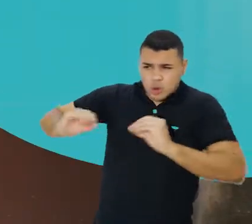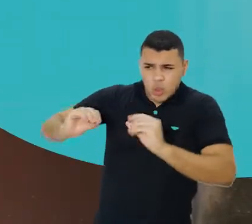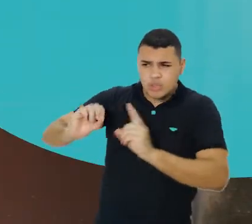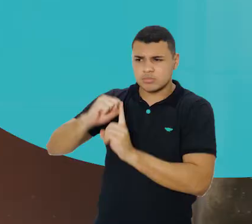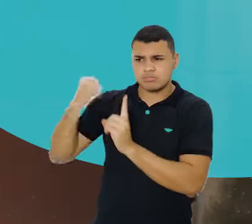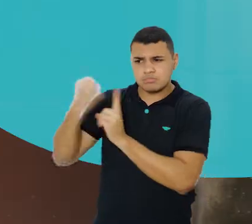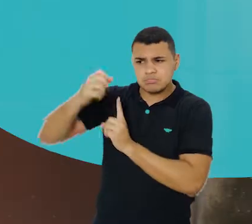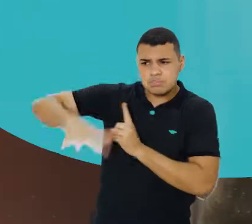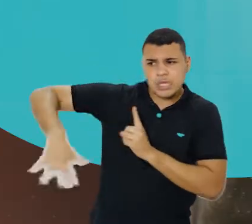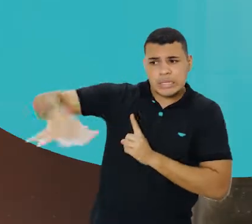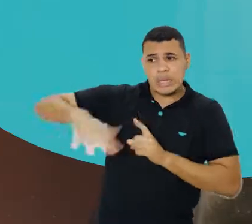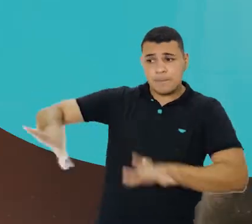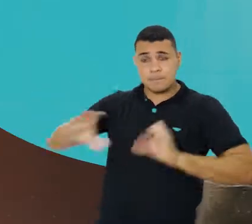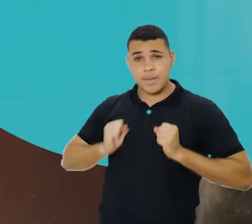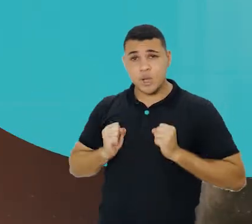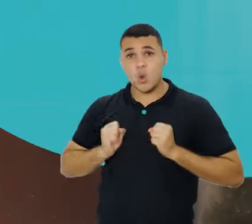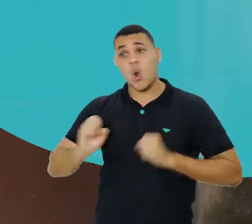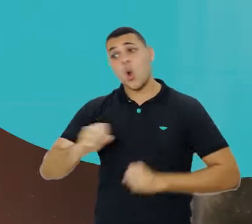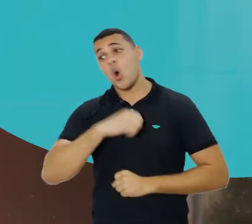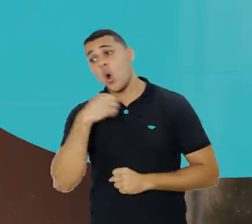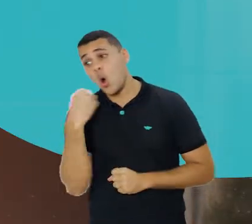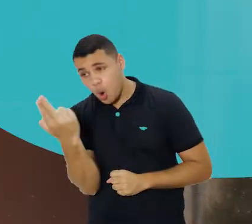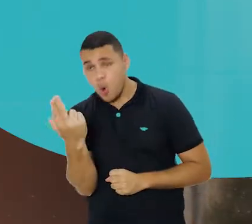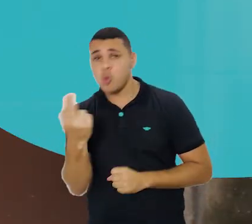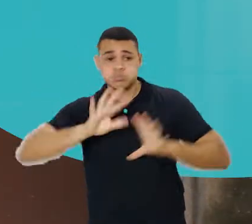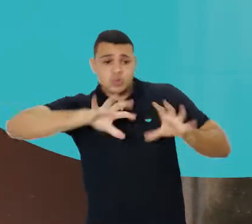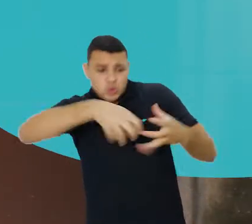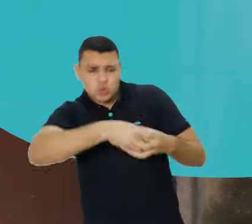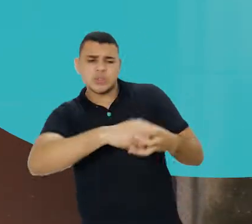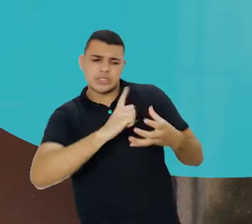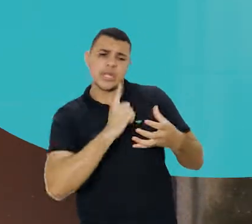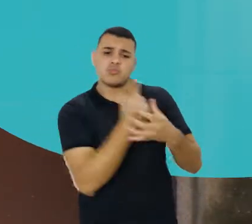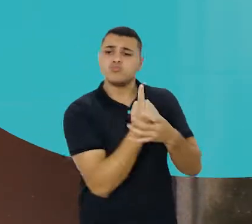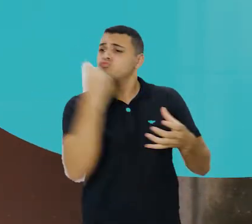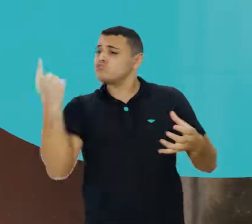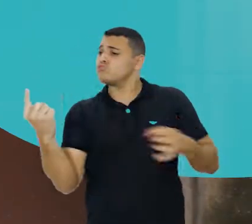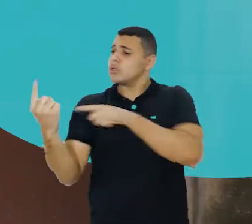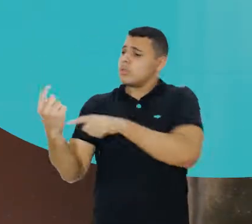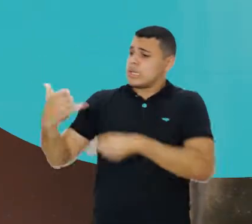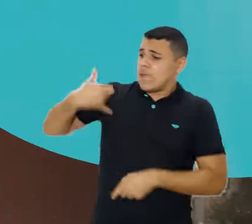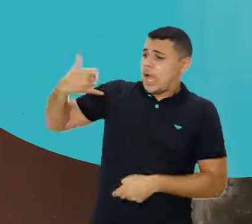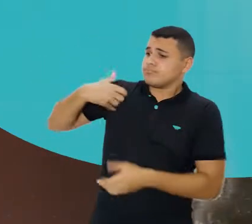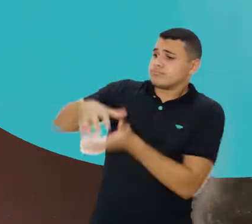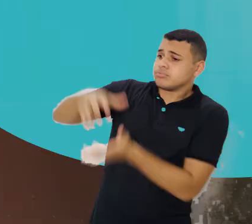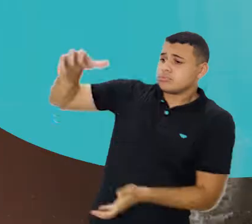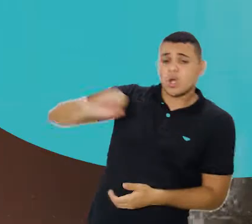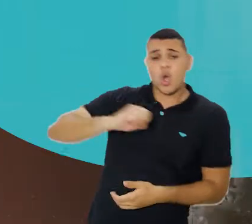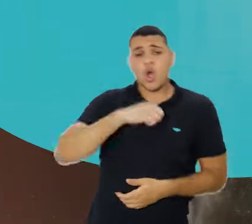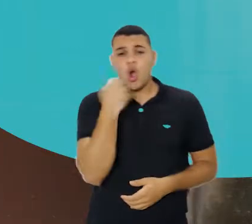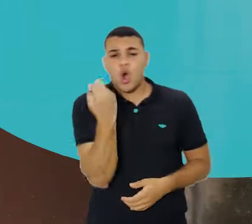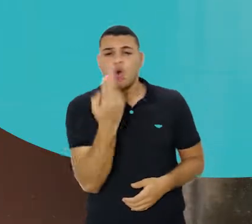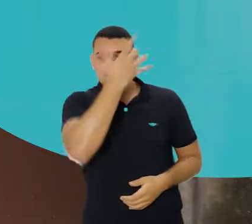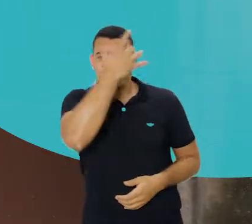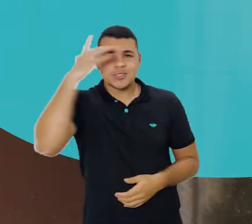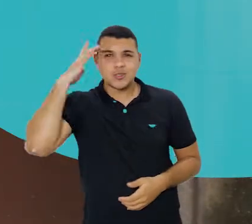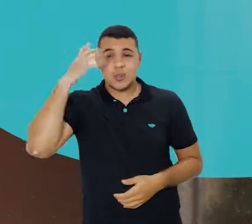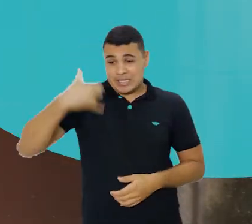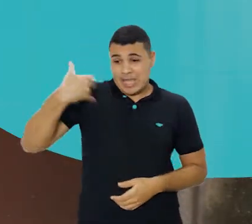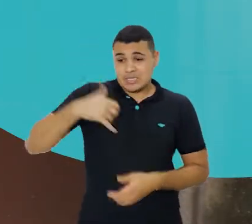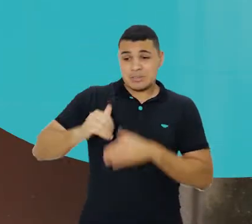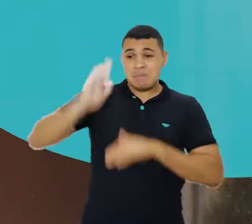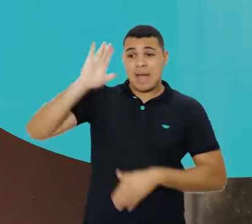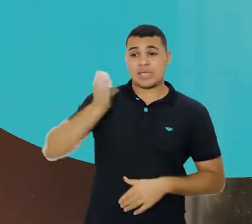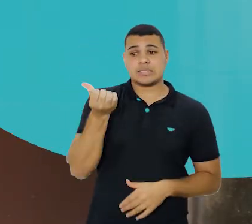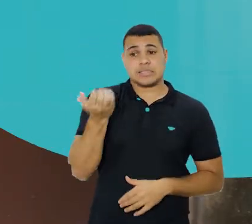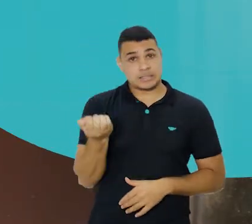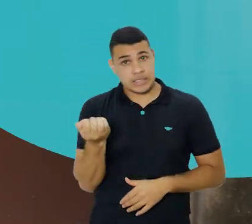notificados? A toda a população? Ou seriam casos restritos aos maiores, aquelas pessoas com mais de